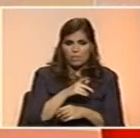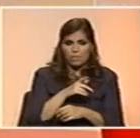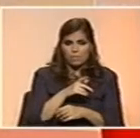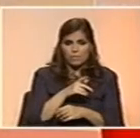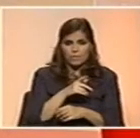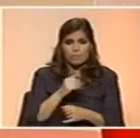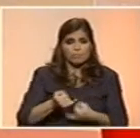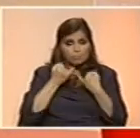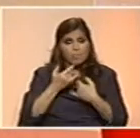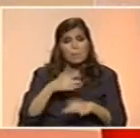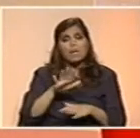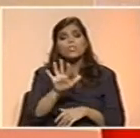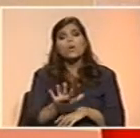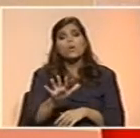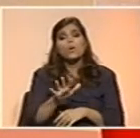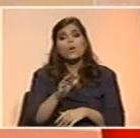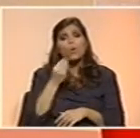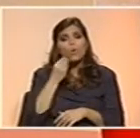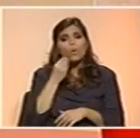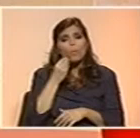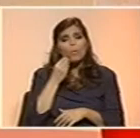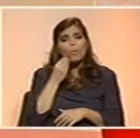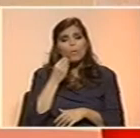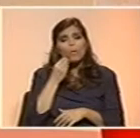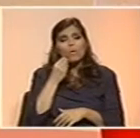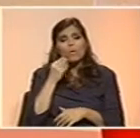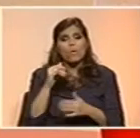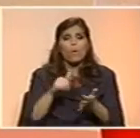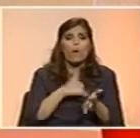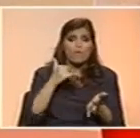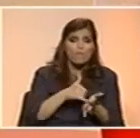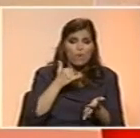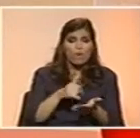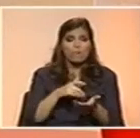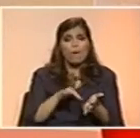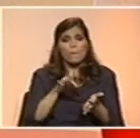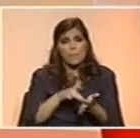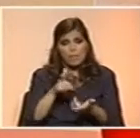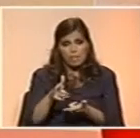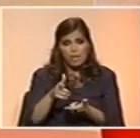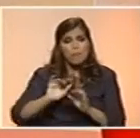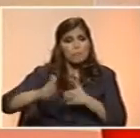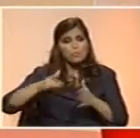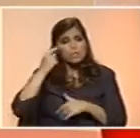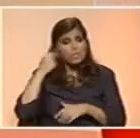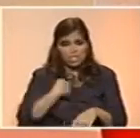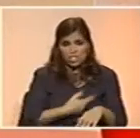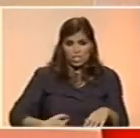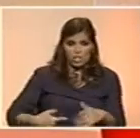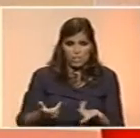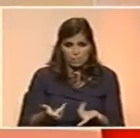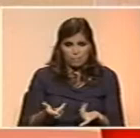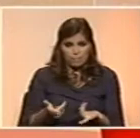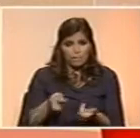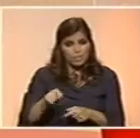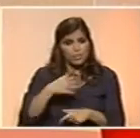chocante, mas também é chocante a forma como o iPad e o iPhone é produzido na fábrica na China. Mas agora só estamos a falar da carne aqui, porque se for assim não sei... Mas